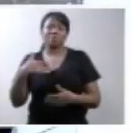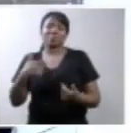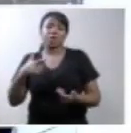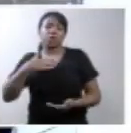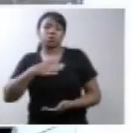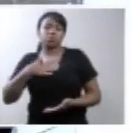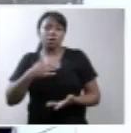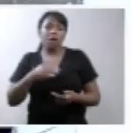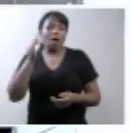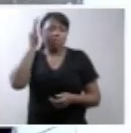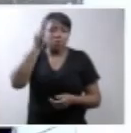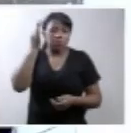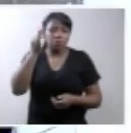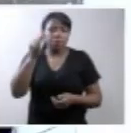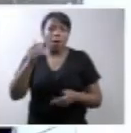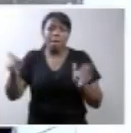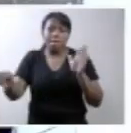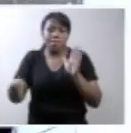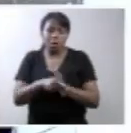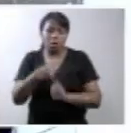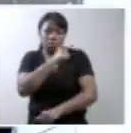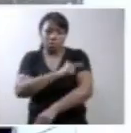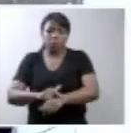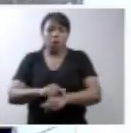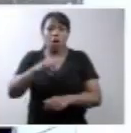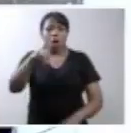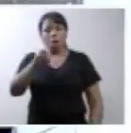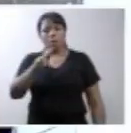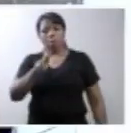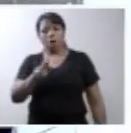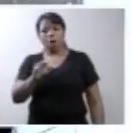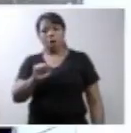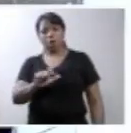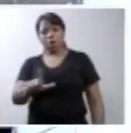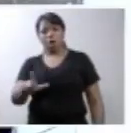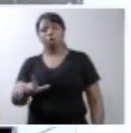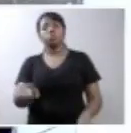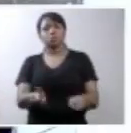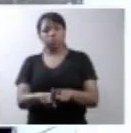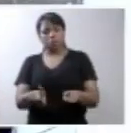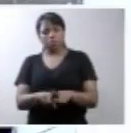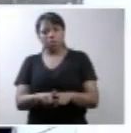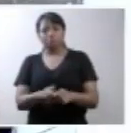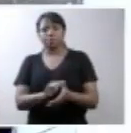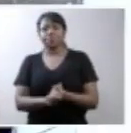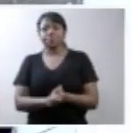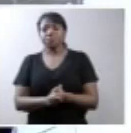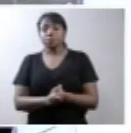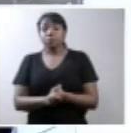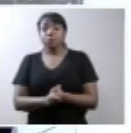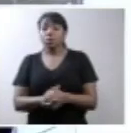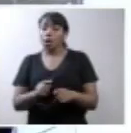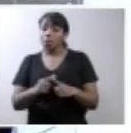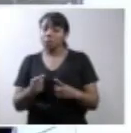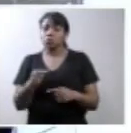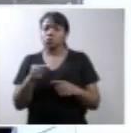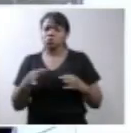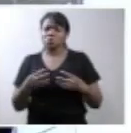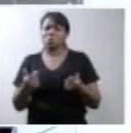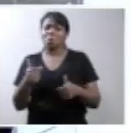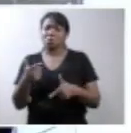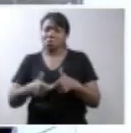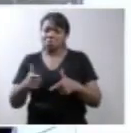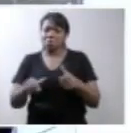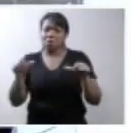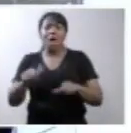muitas vezes não leva em consideração a filosofia moral e na feração vitro isso é um fato corriqueiro porque é